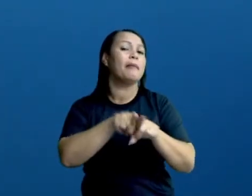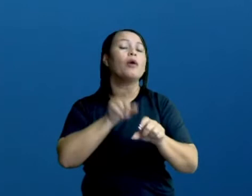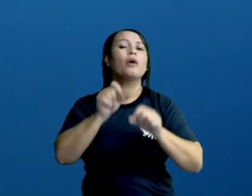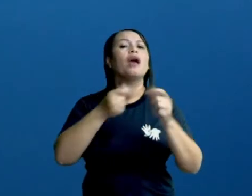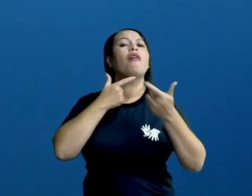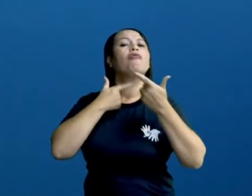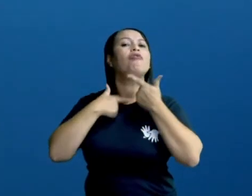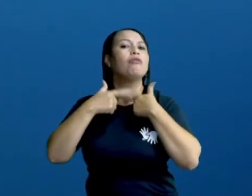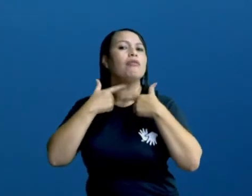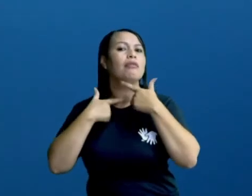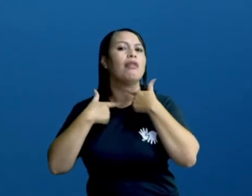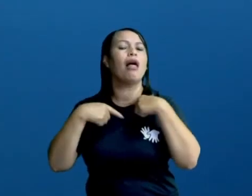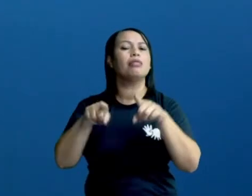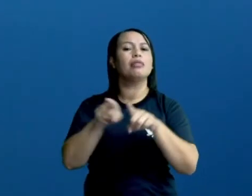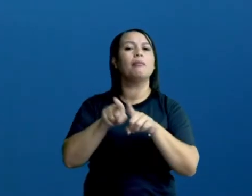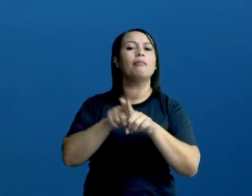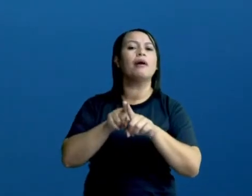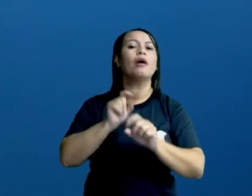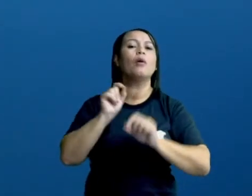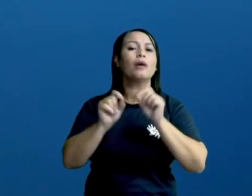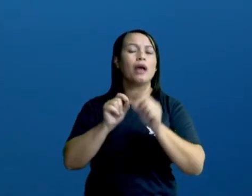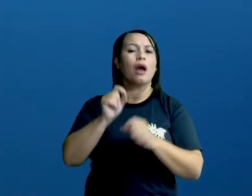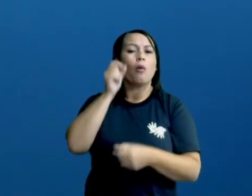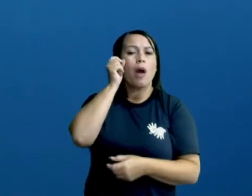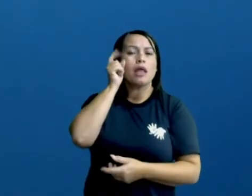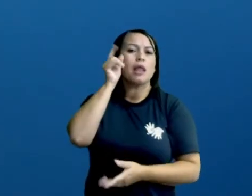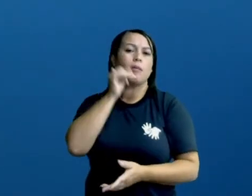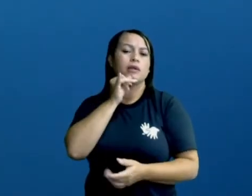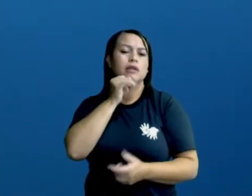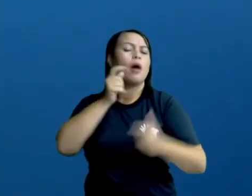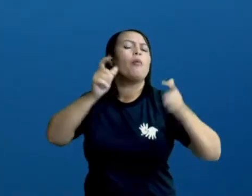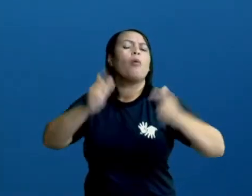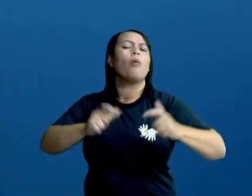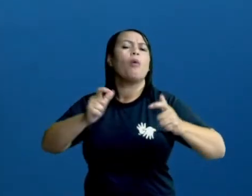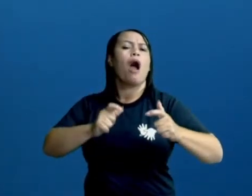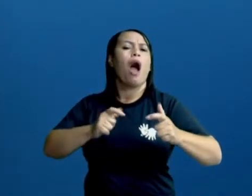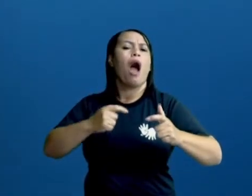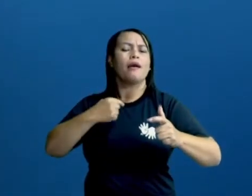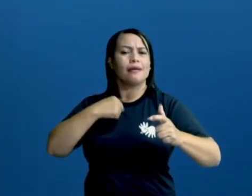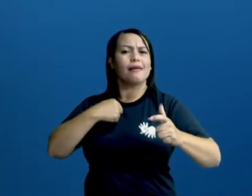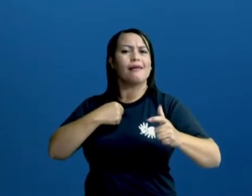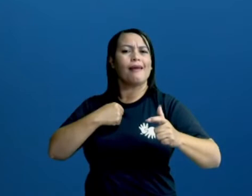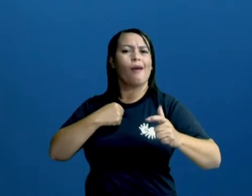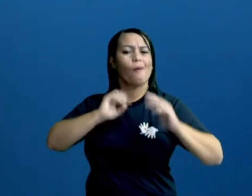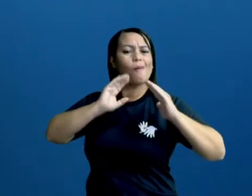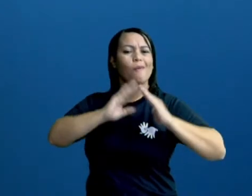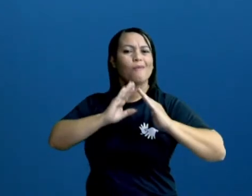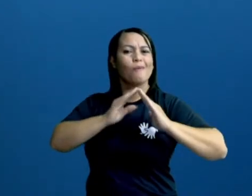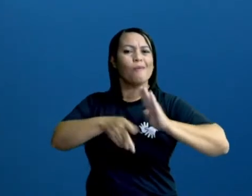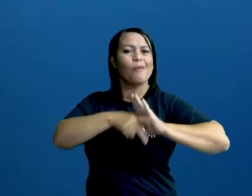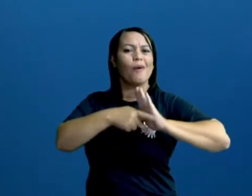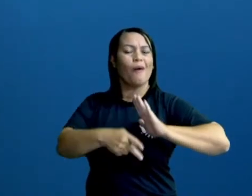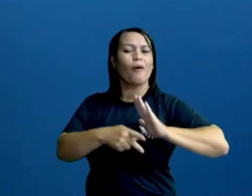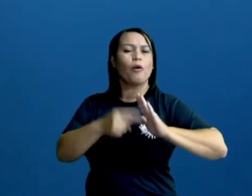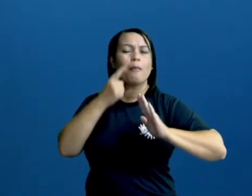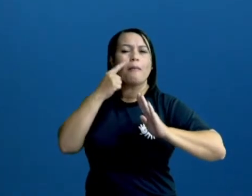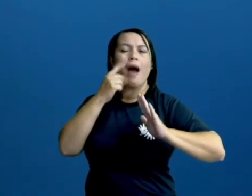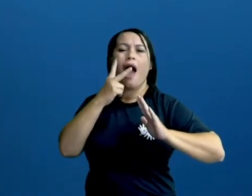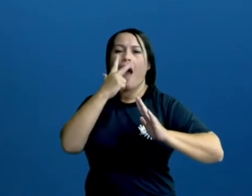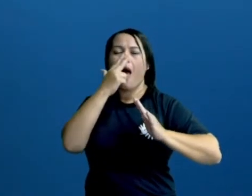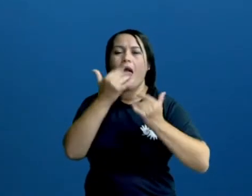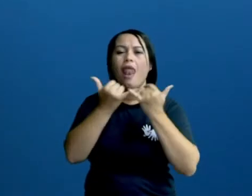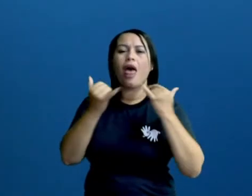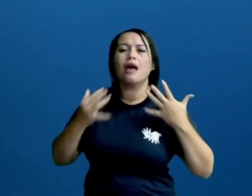desejo ou essa ideia de olha o lugar onde eu pertenço, como ele é mágico,